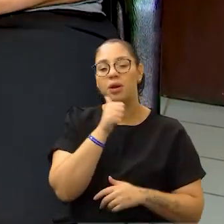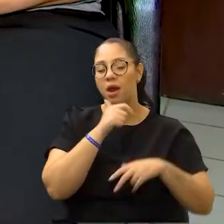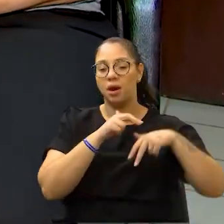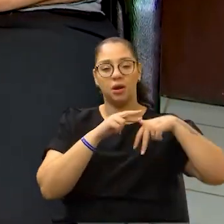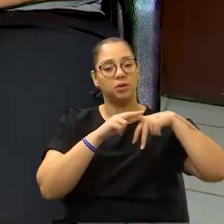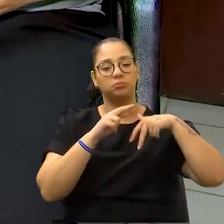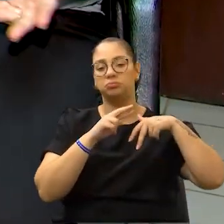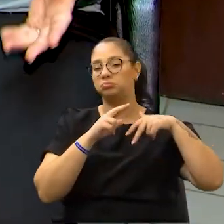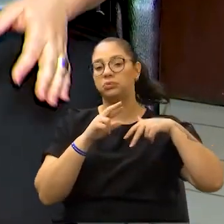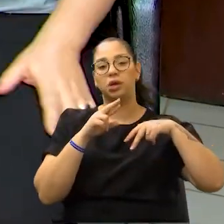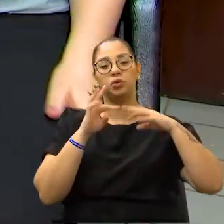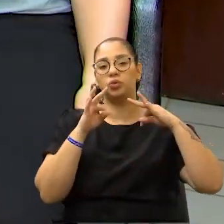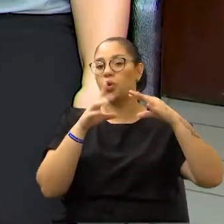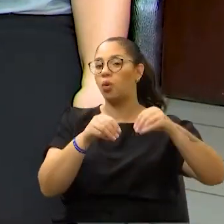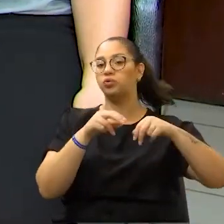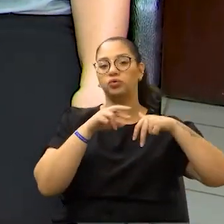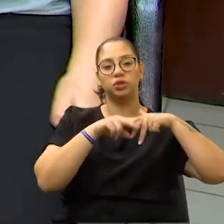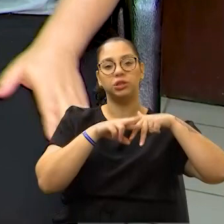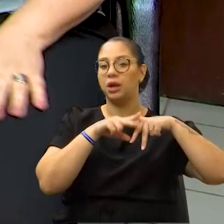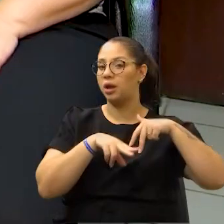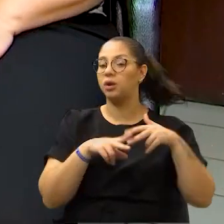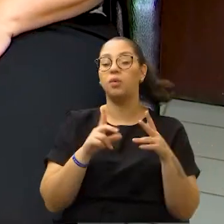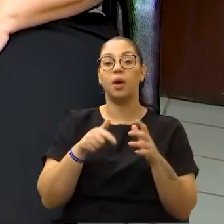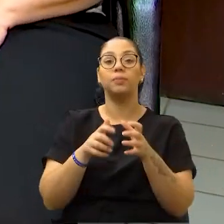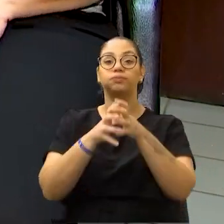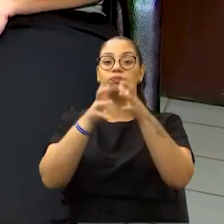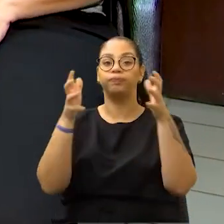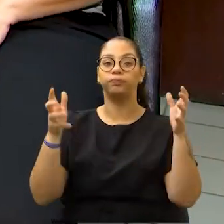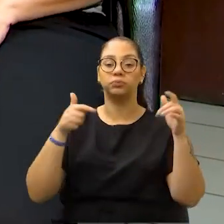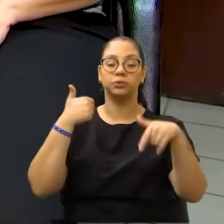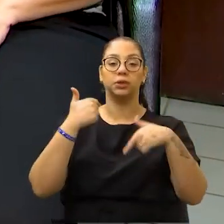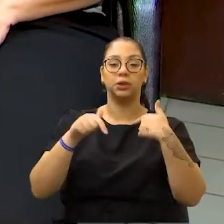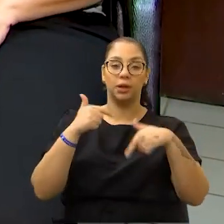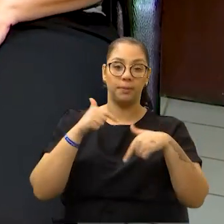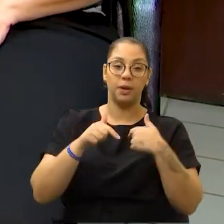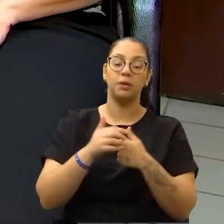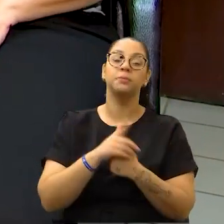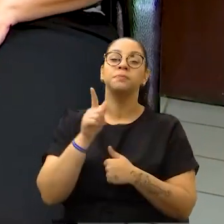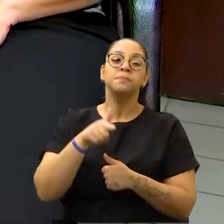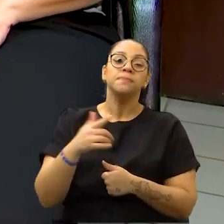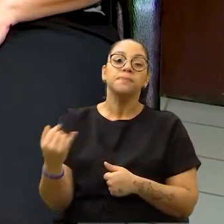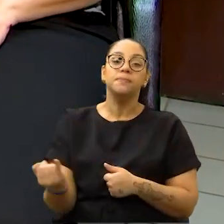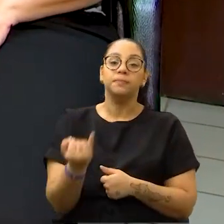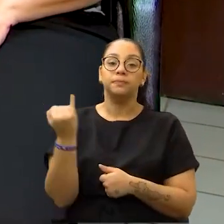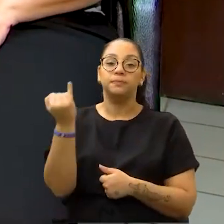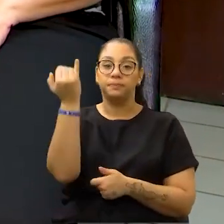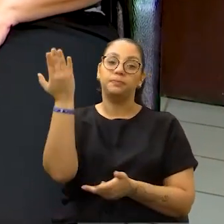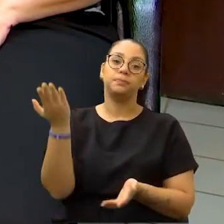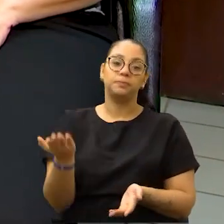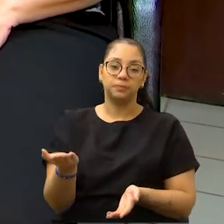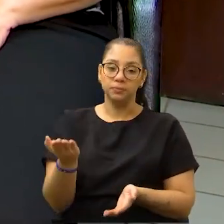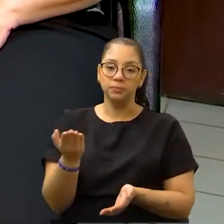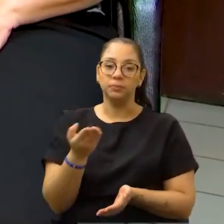gêneros. Então é uma amplitude, né, de trabalho e muito importante.